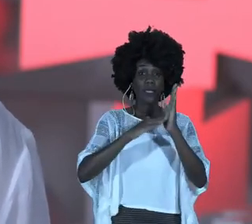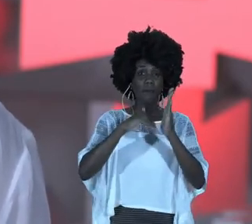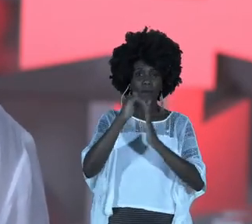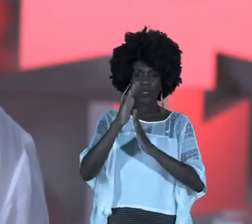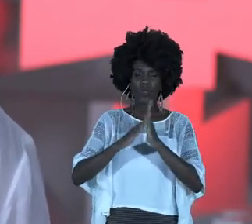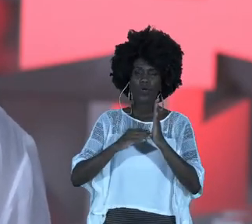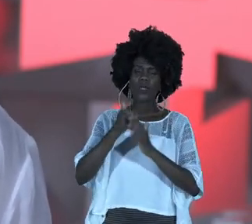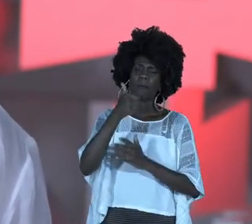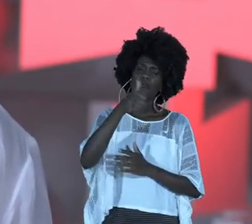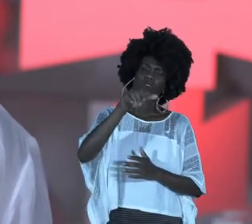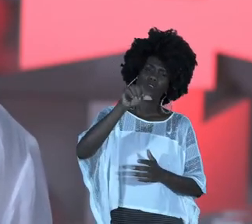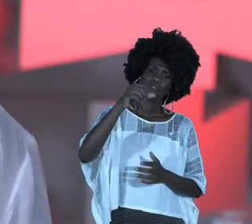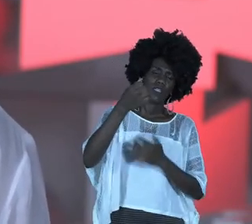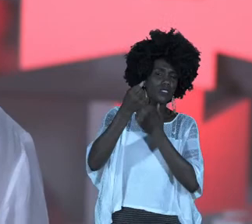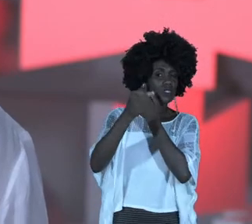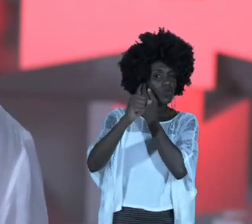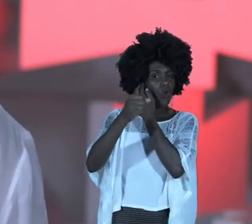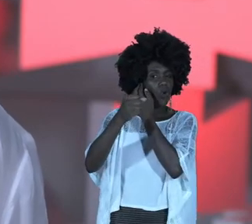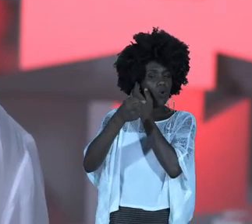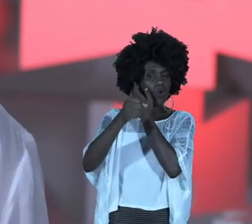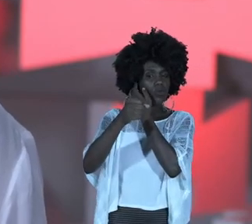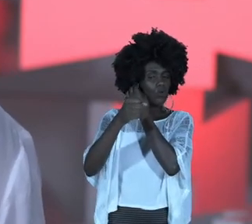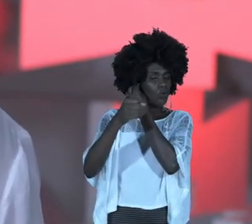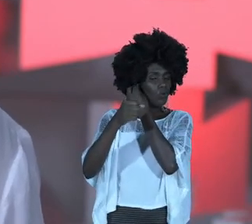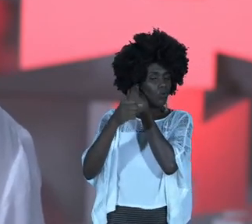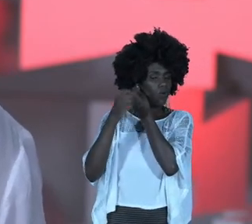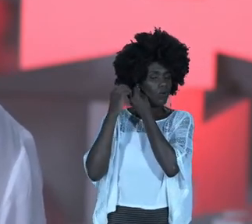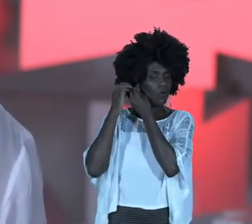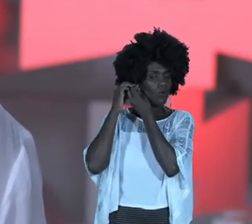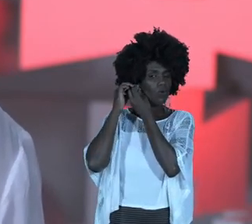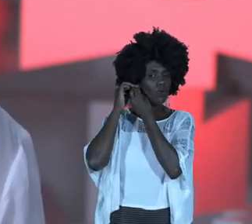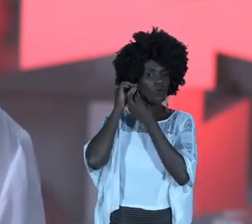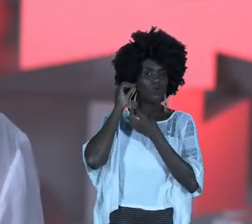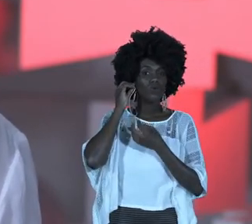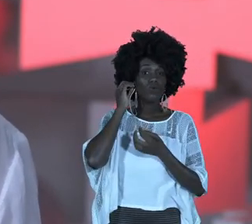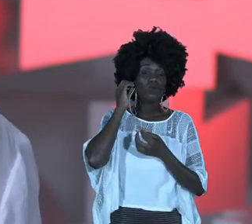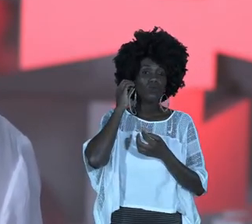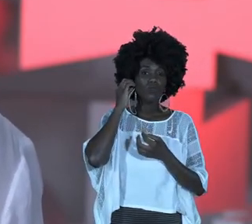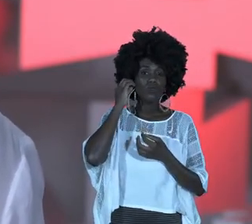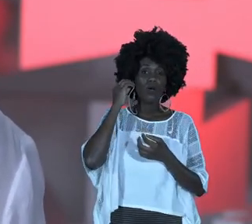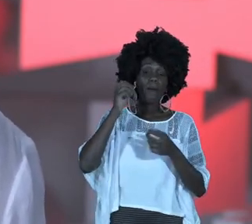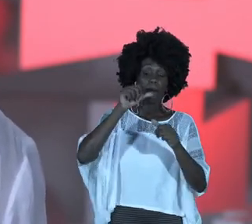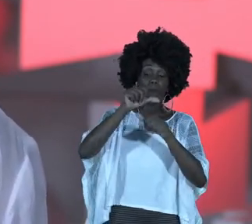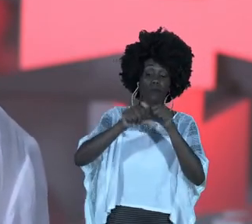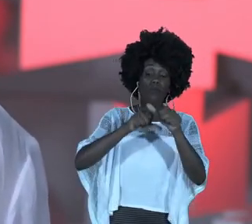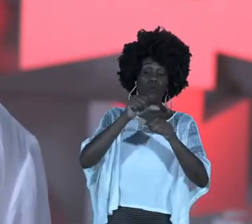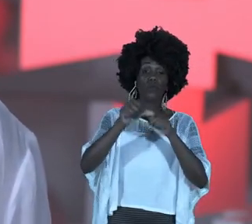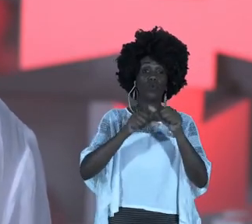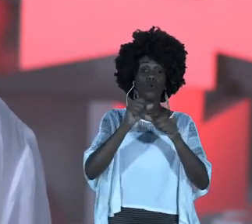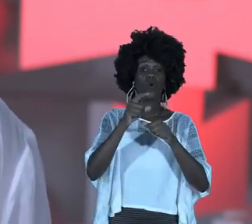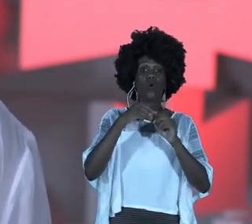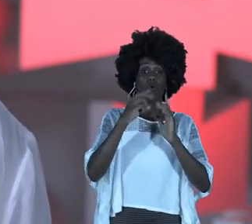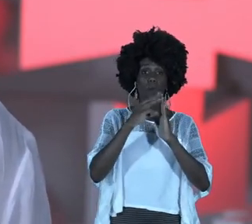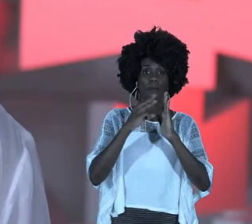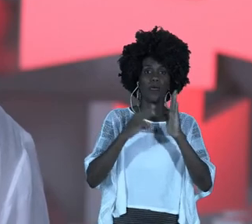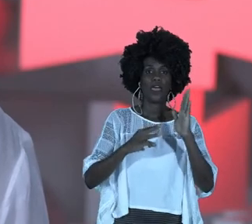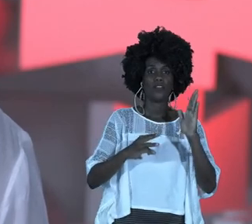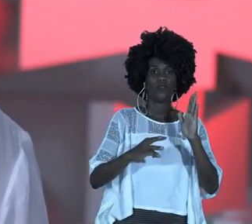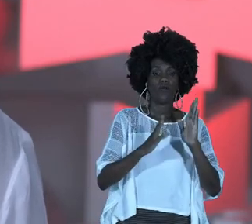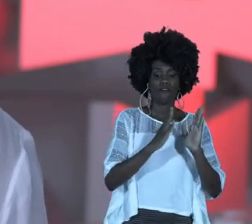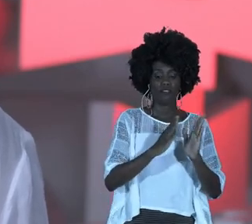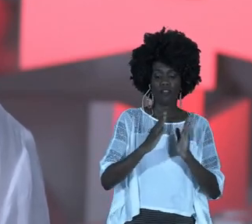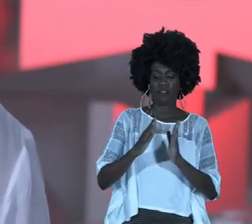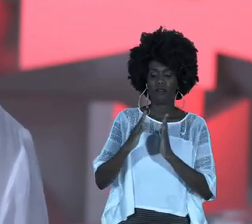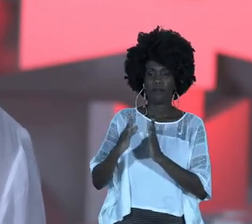de 1908, revolucionaram com o método da fragmentação, o sistema